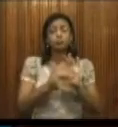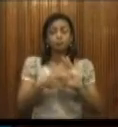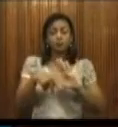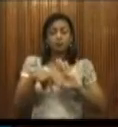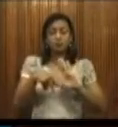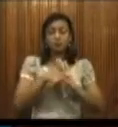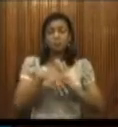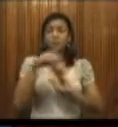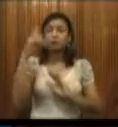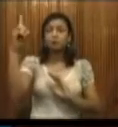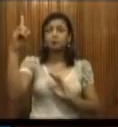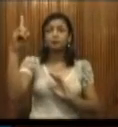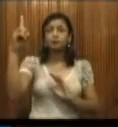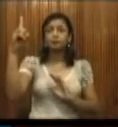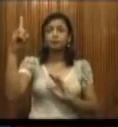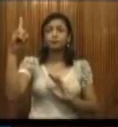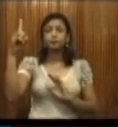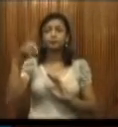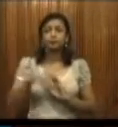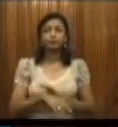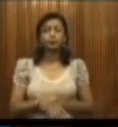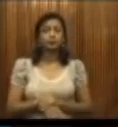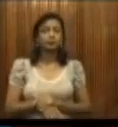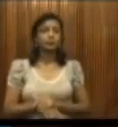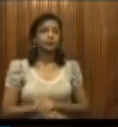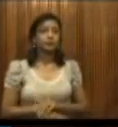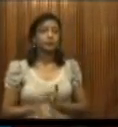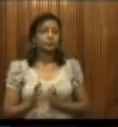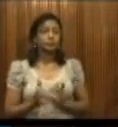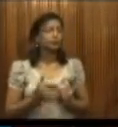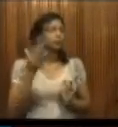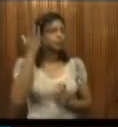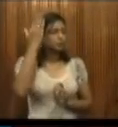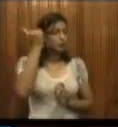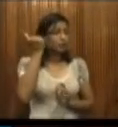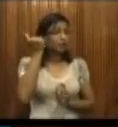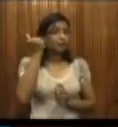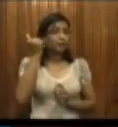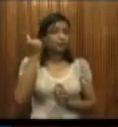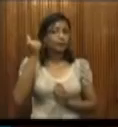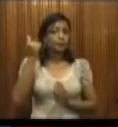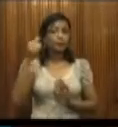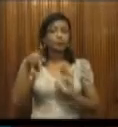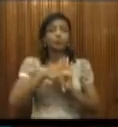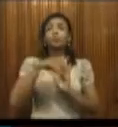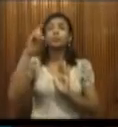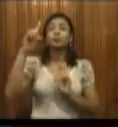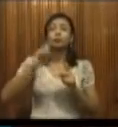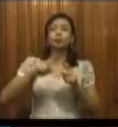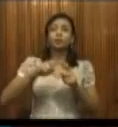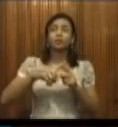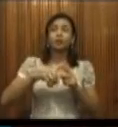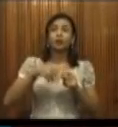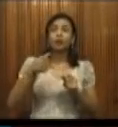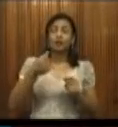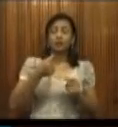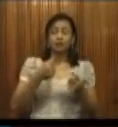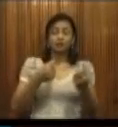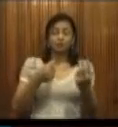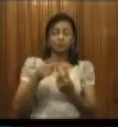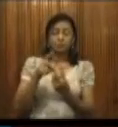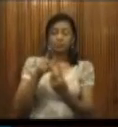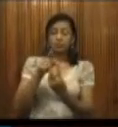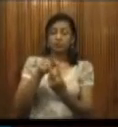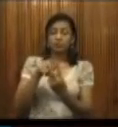de mim? Que Jesus é Deus? Jesus sabe que ele é Deus. Ele mesmo disse: eu e o Pai somos um. Mas Jesus